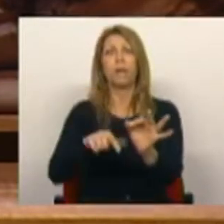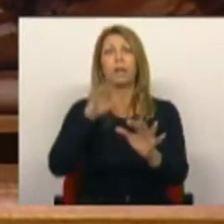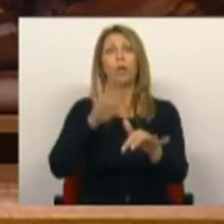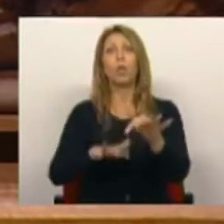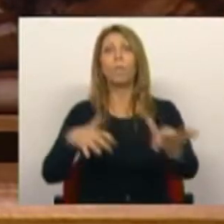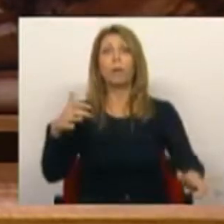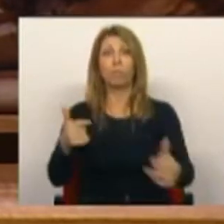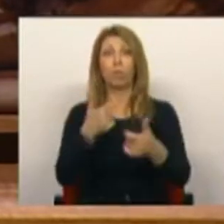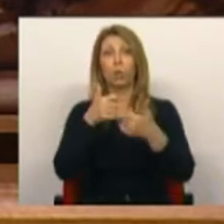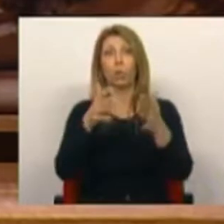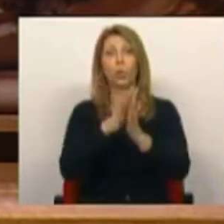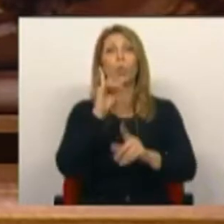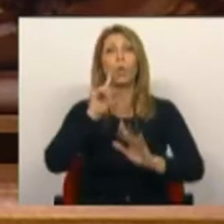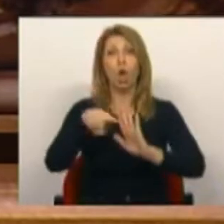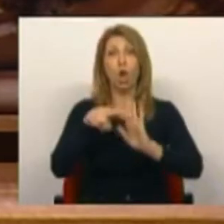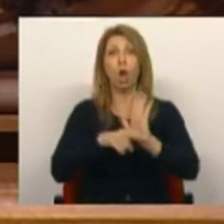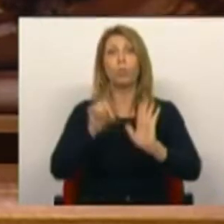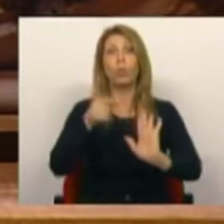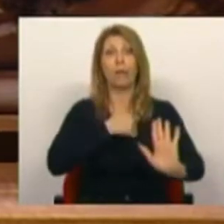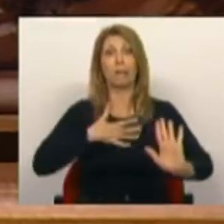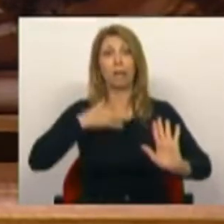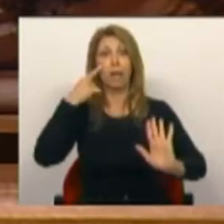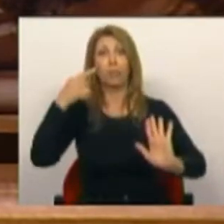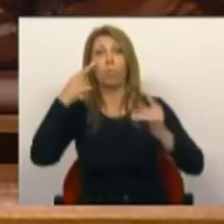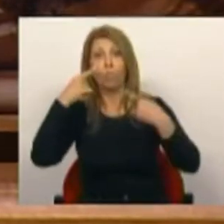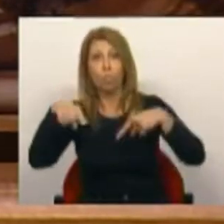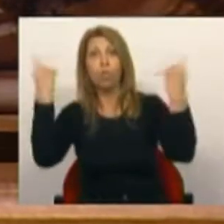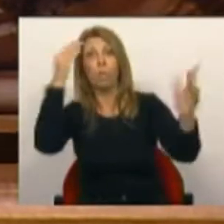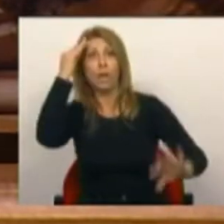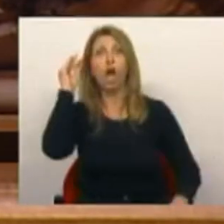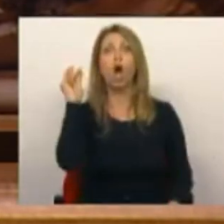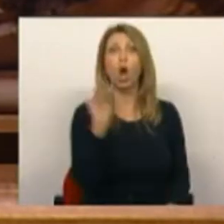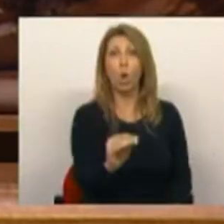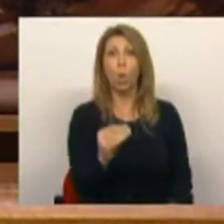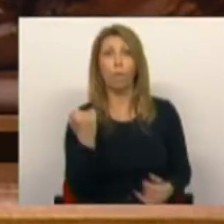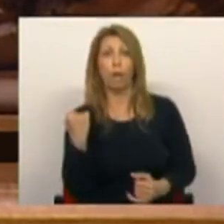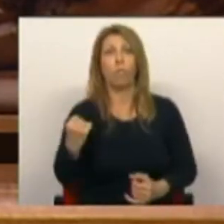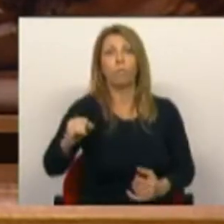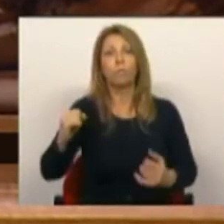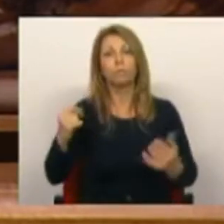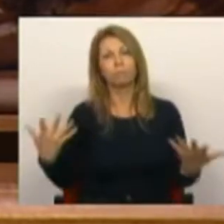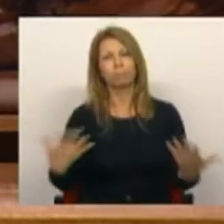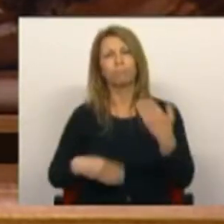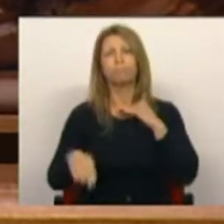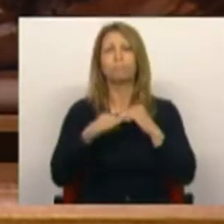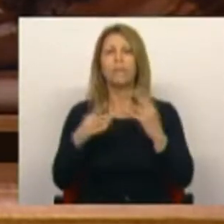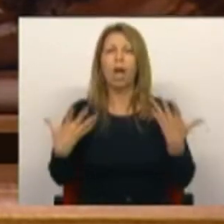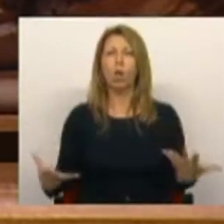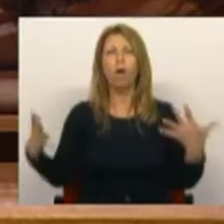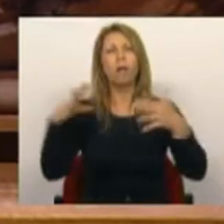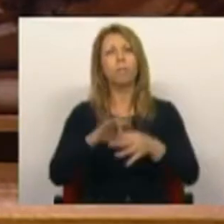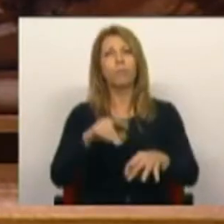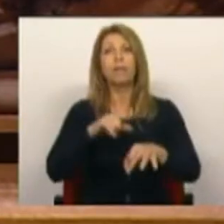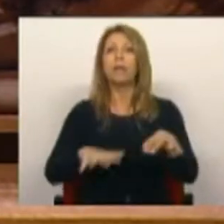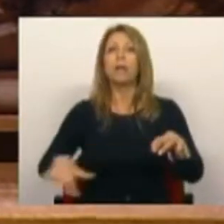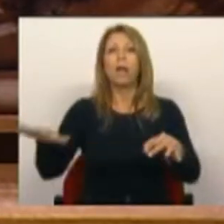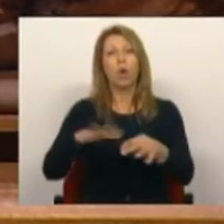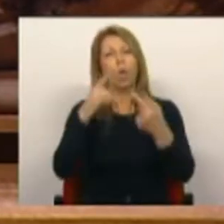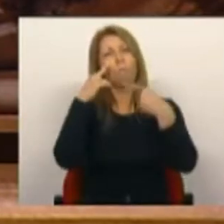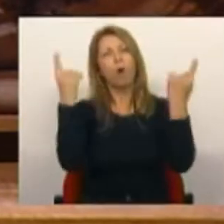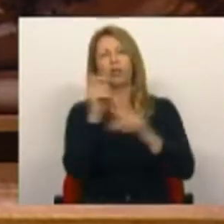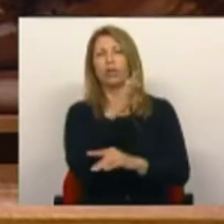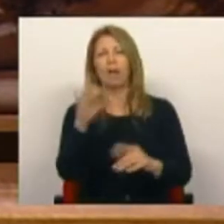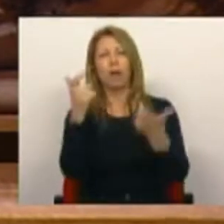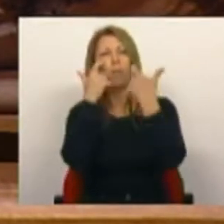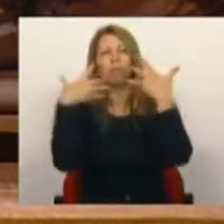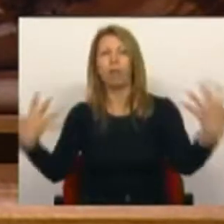entidades públicas recomendam. É fundamental que estejamos à altura do momento e que não demos sinais errados para não comprometer o sucesso daquilo que